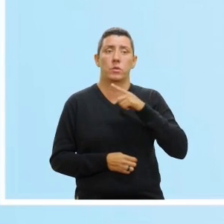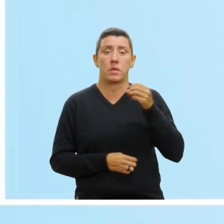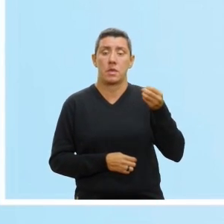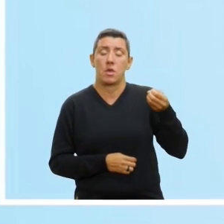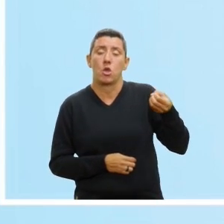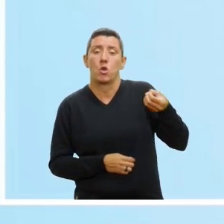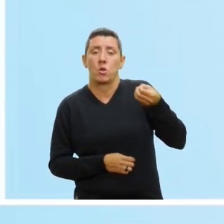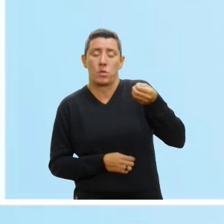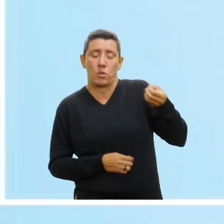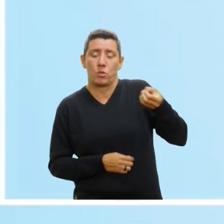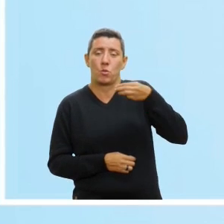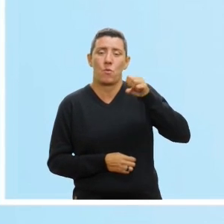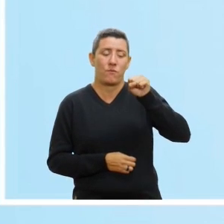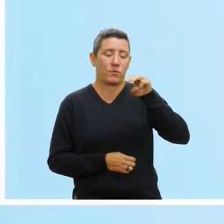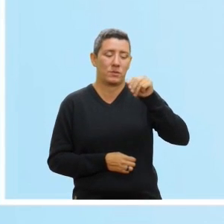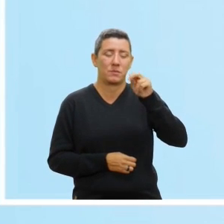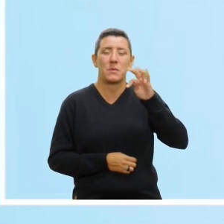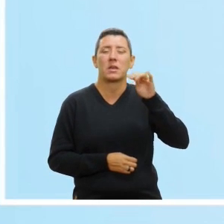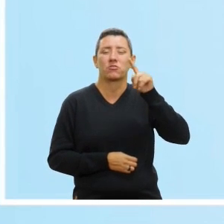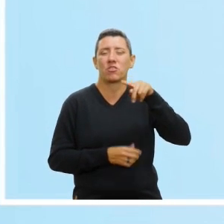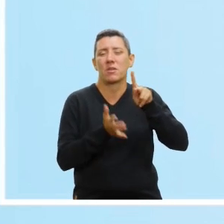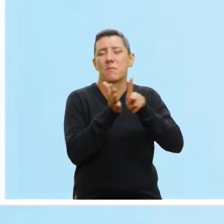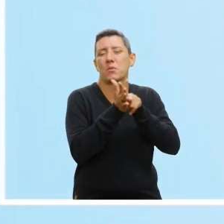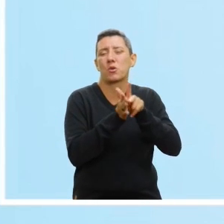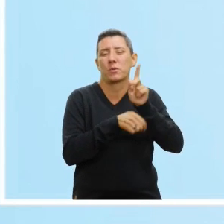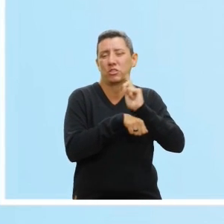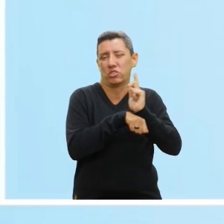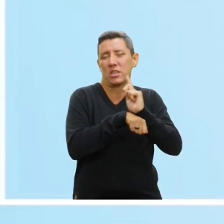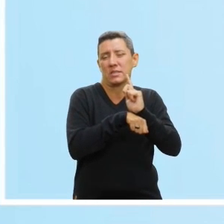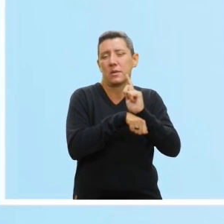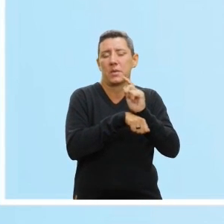que é toda a parte de gerenciamento. Né? Como eu falei,